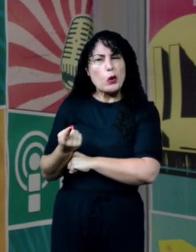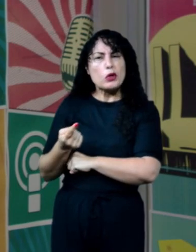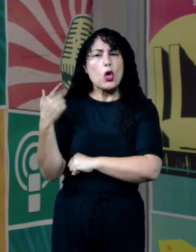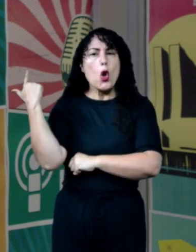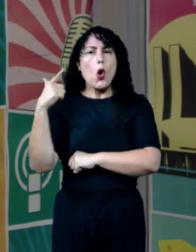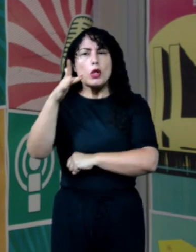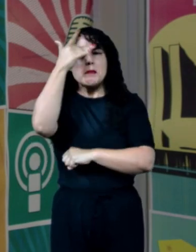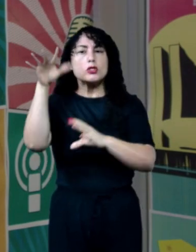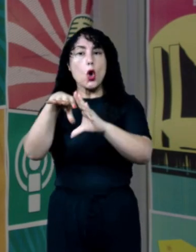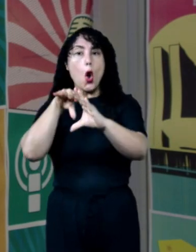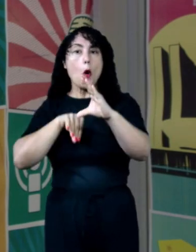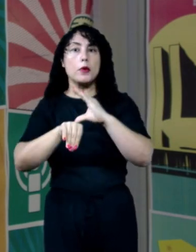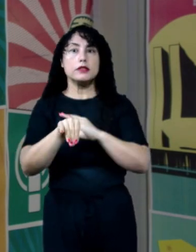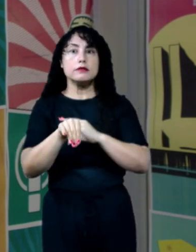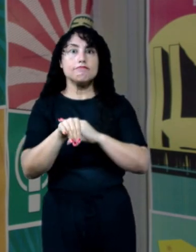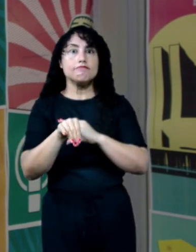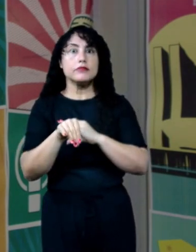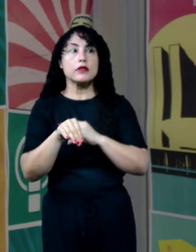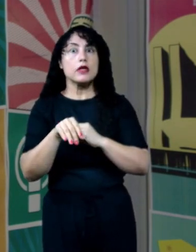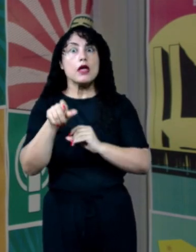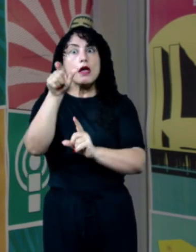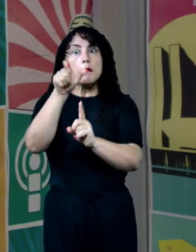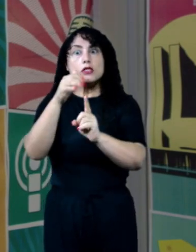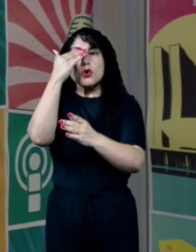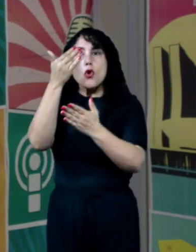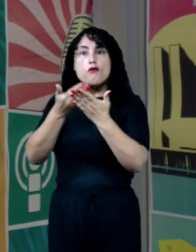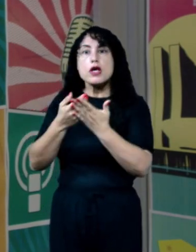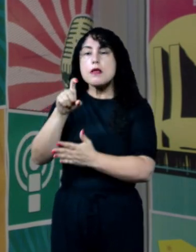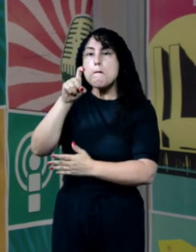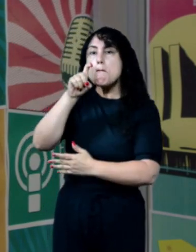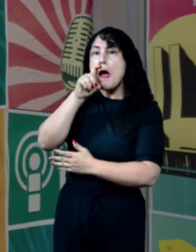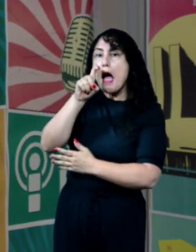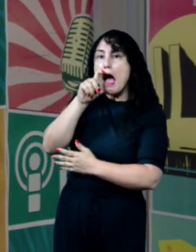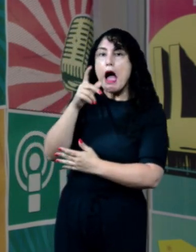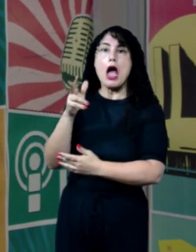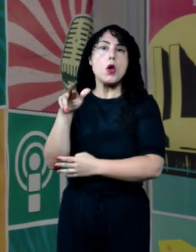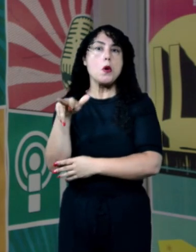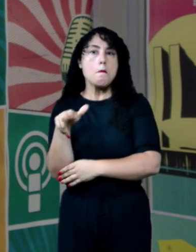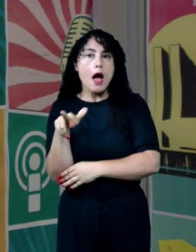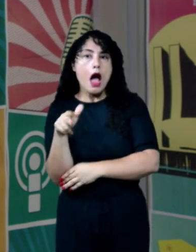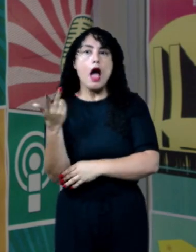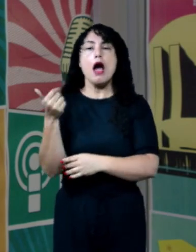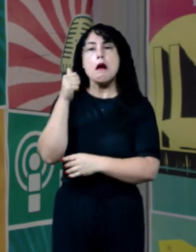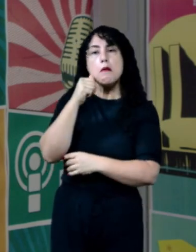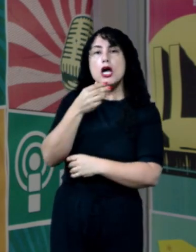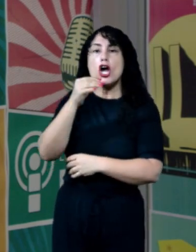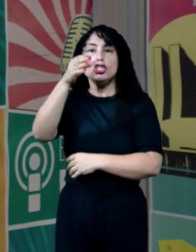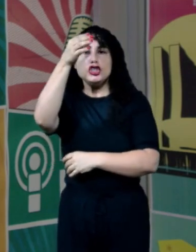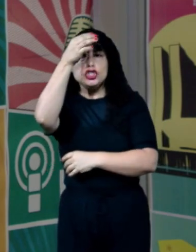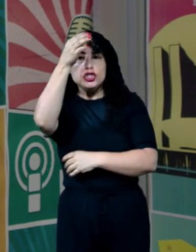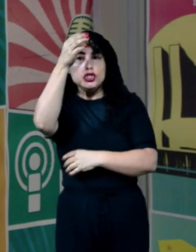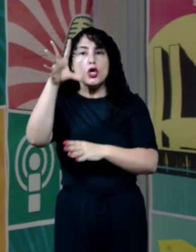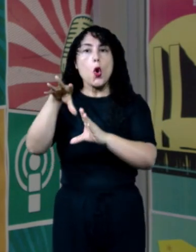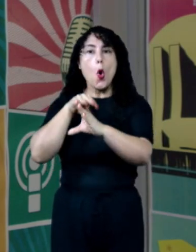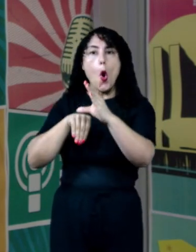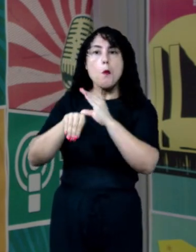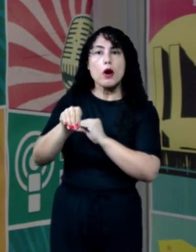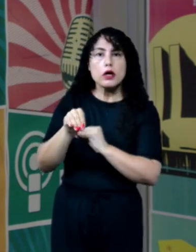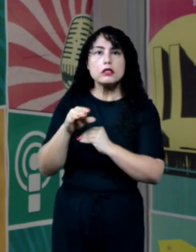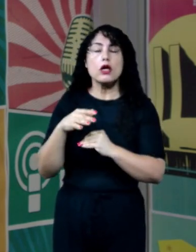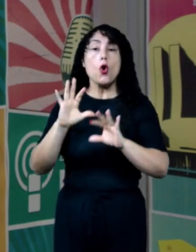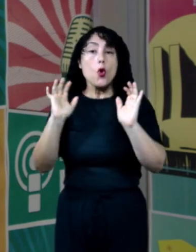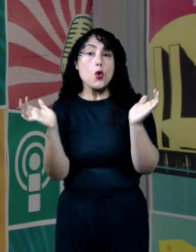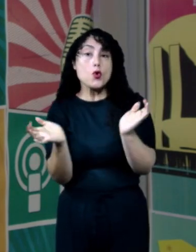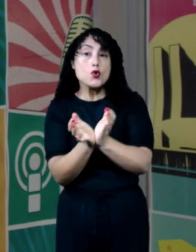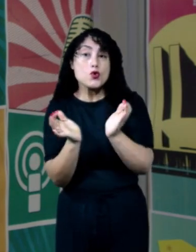pessoa compartilha. Às vezes até uma pessoa de confiança. O pai, ou o irmão, a irmã, a tia, né? Aquele grupo da